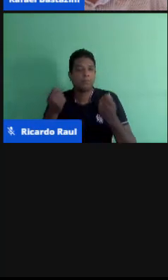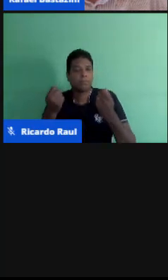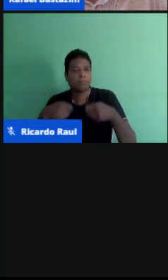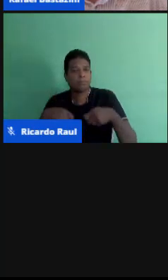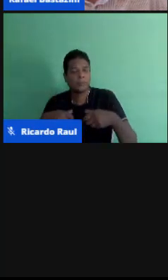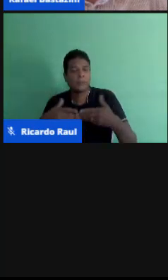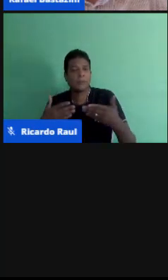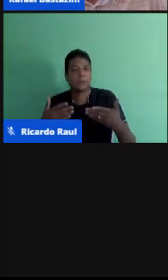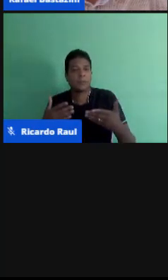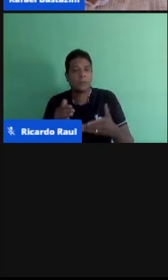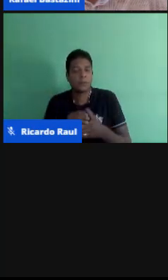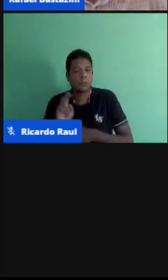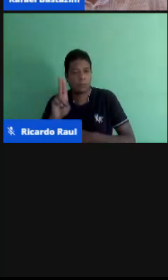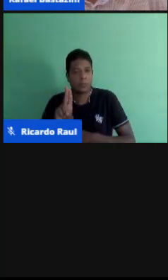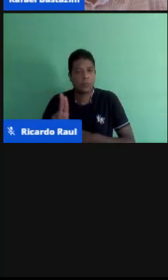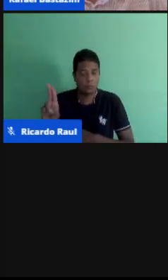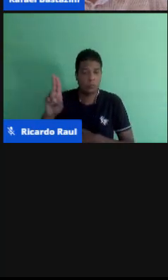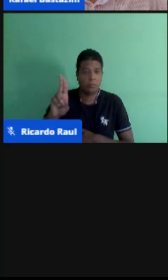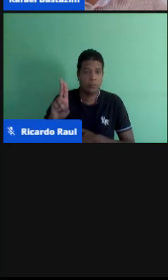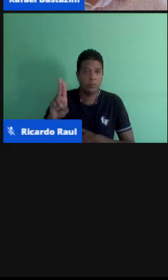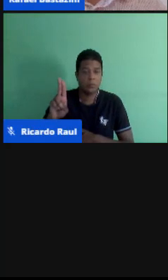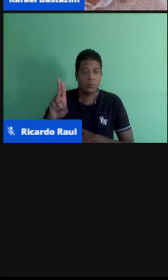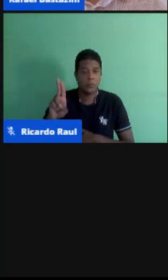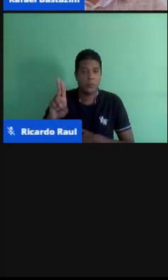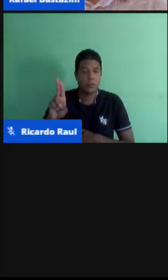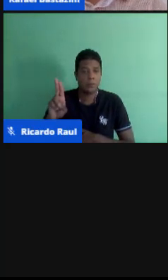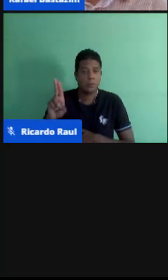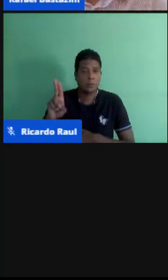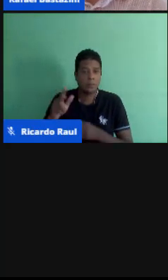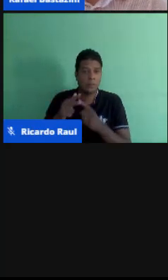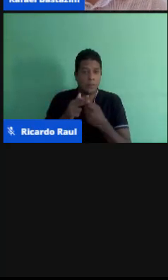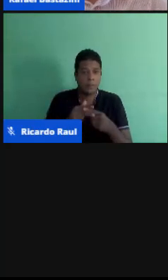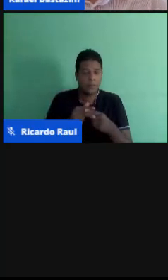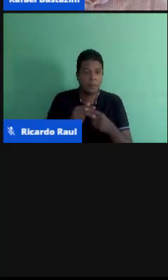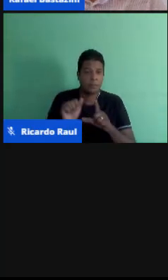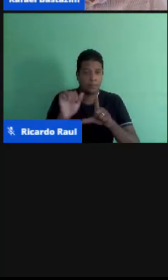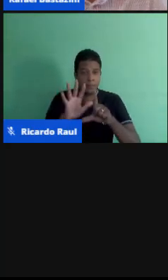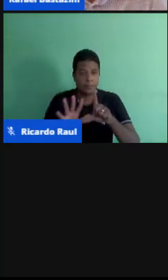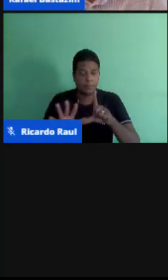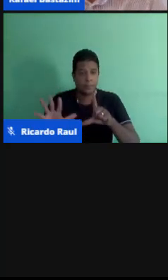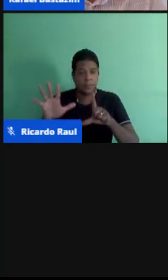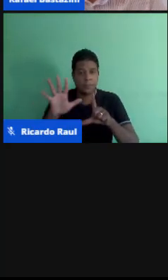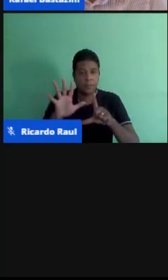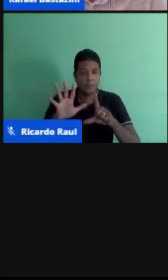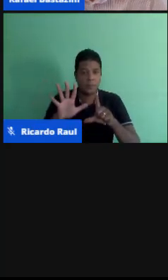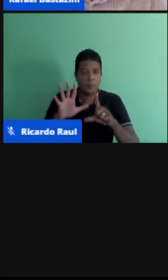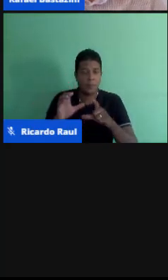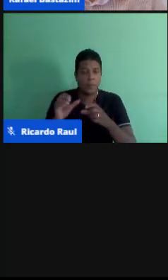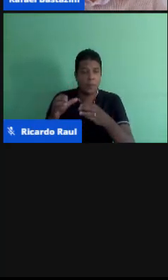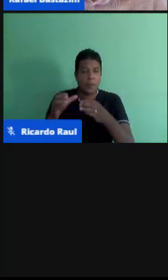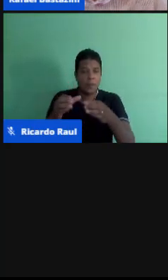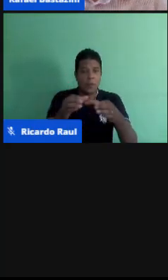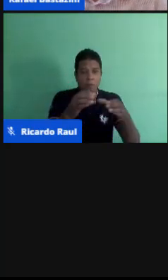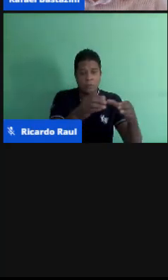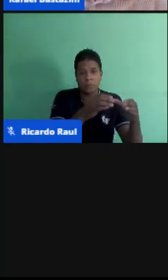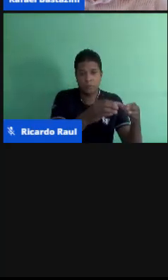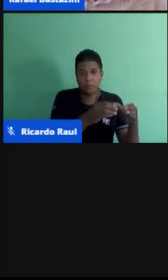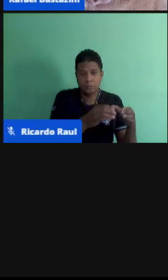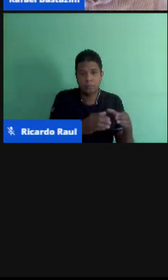possibilidade da gente utilizar aquela ferramenta, o Map Biomas, é para localização.